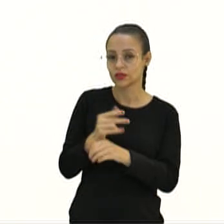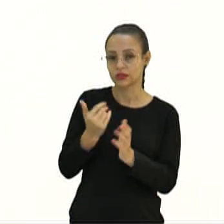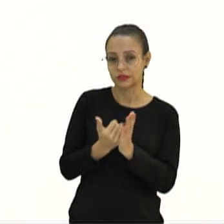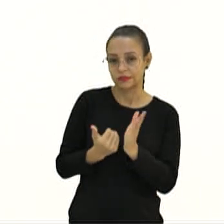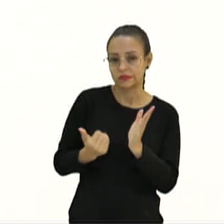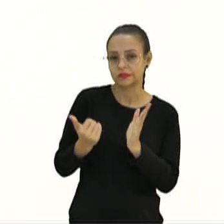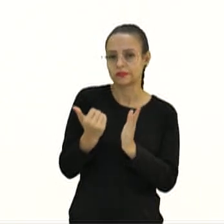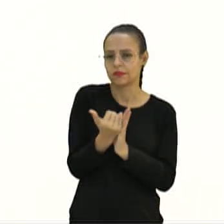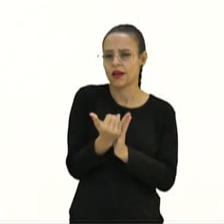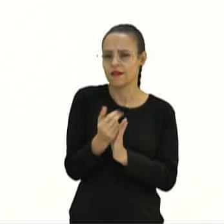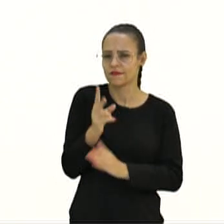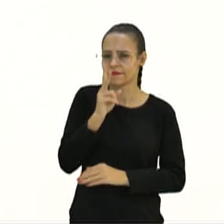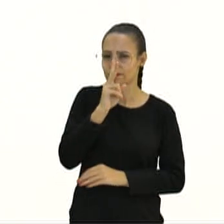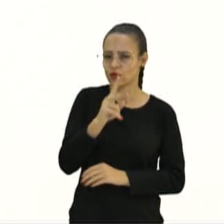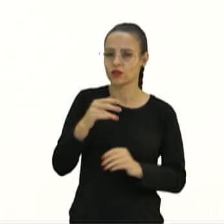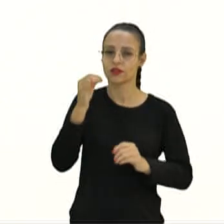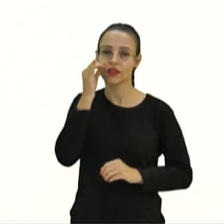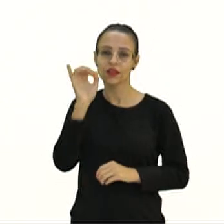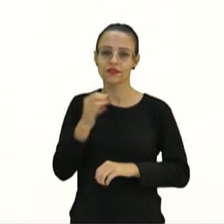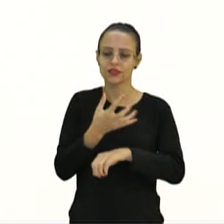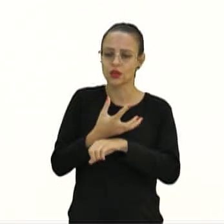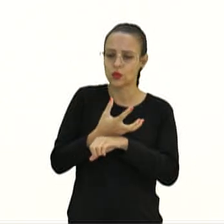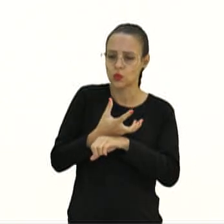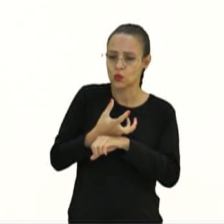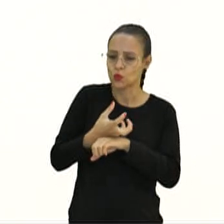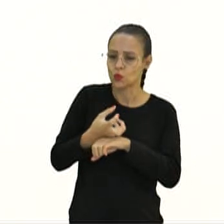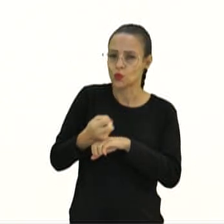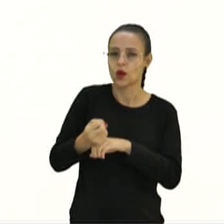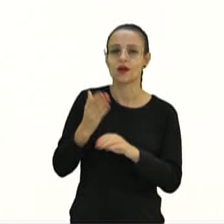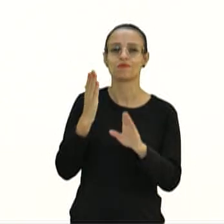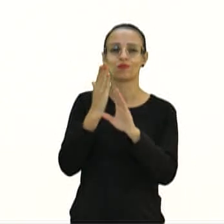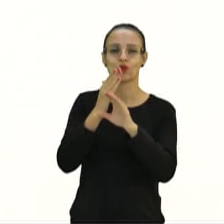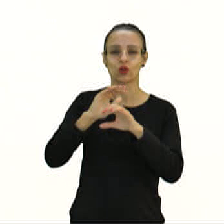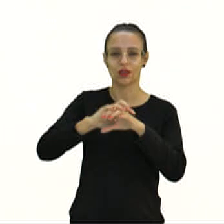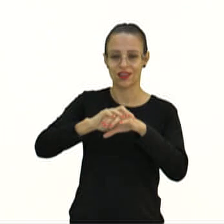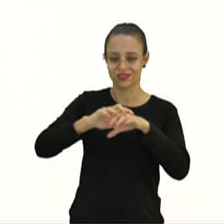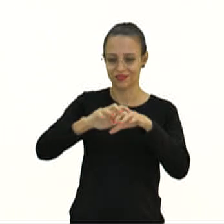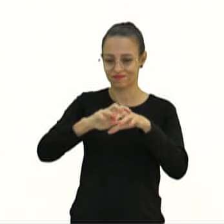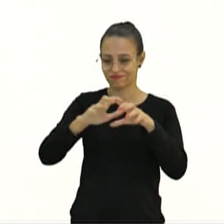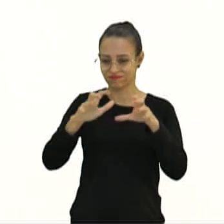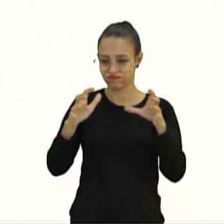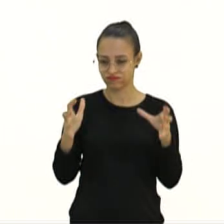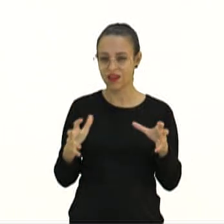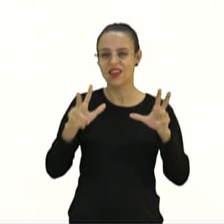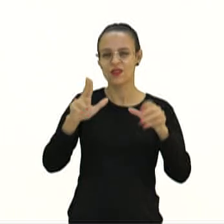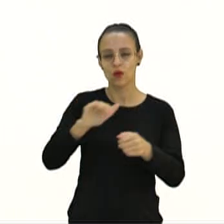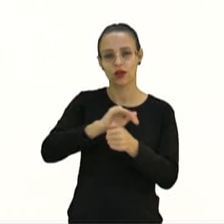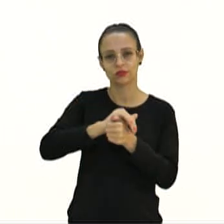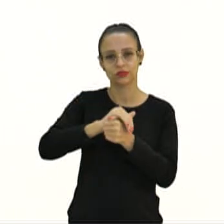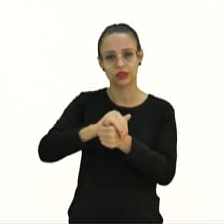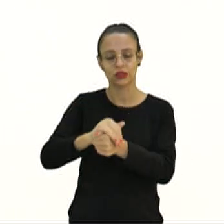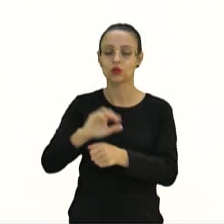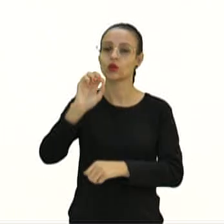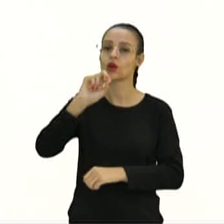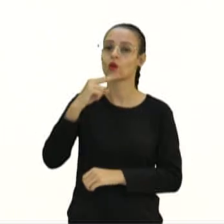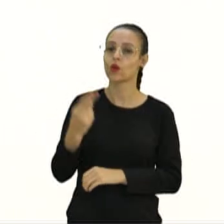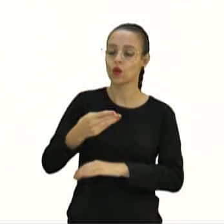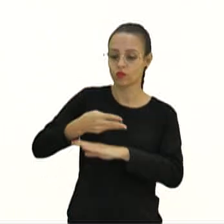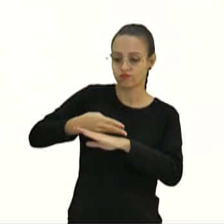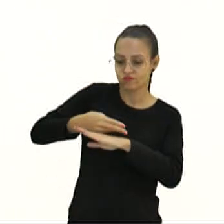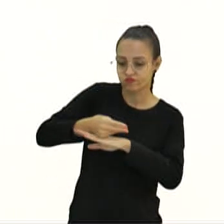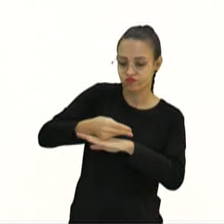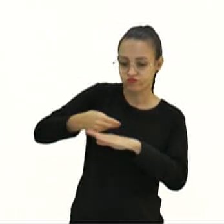contra o ressecamento, graças àquelas placas córneas, como a gente viu do casco da tartaruga, ou então das escamas do corpo